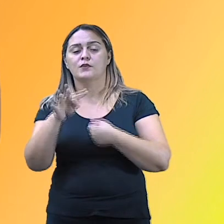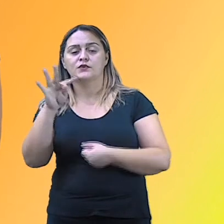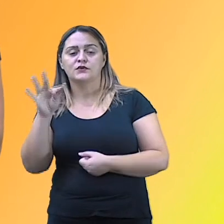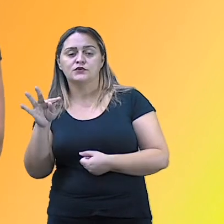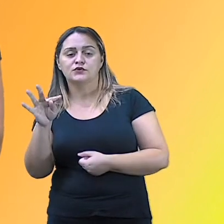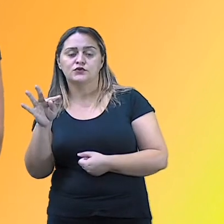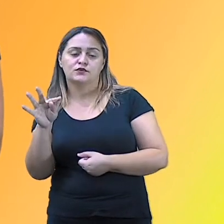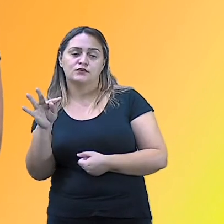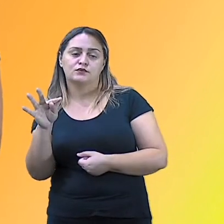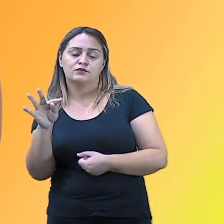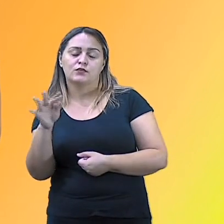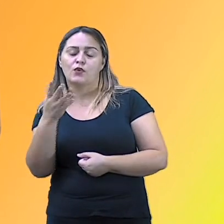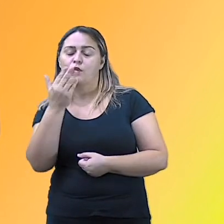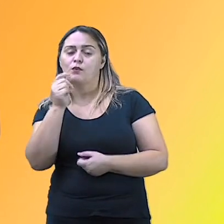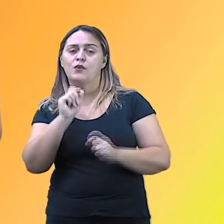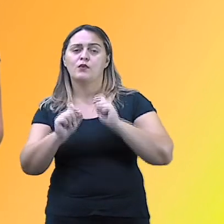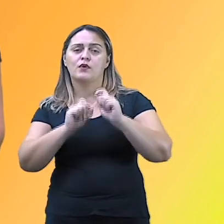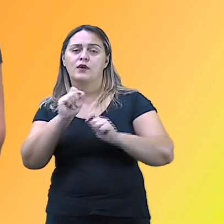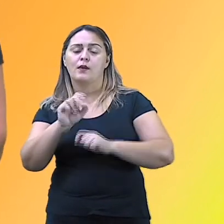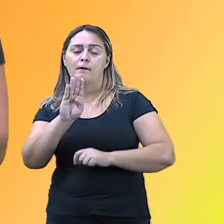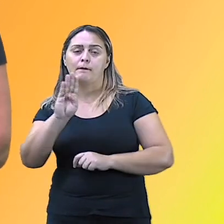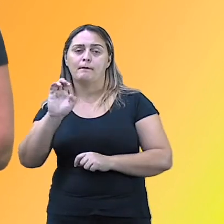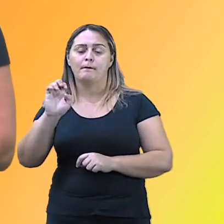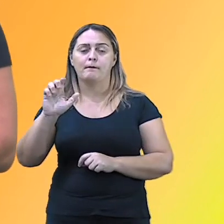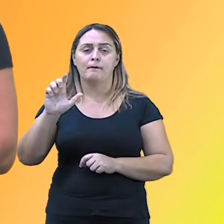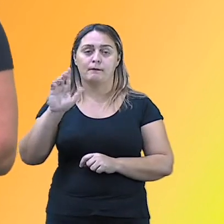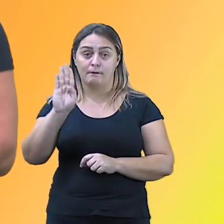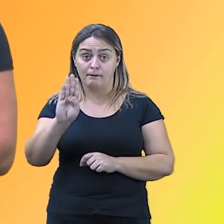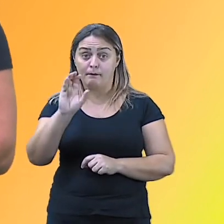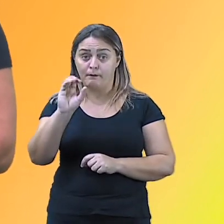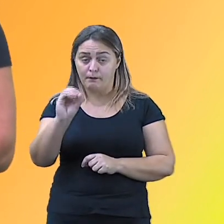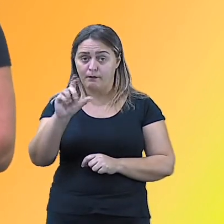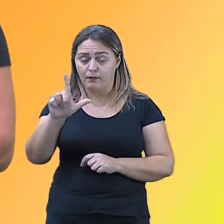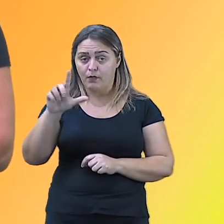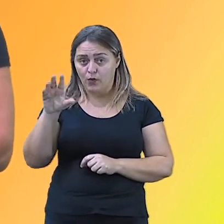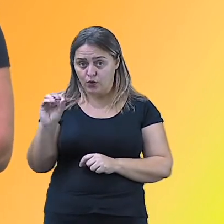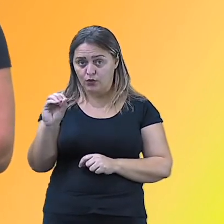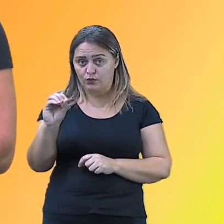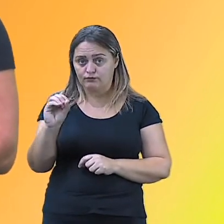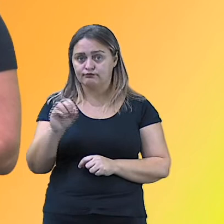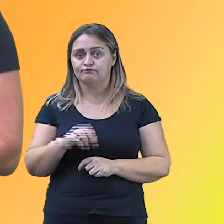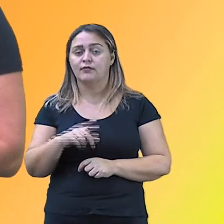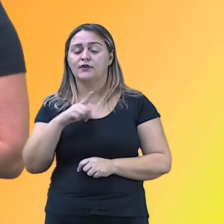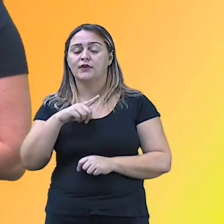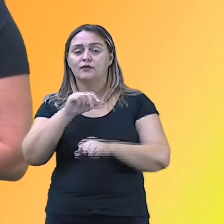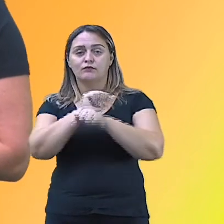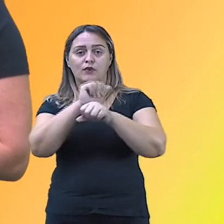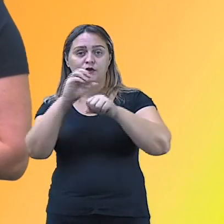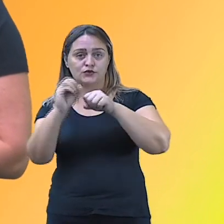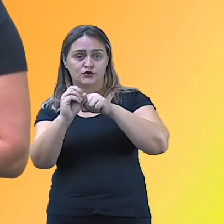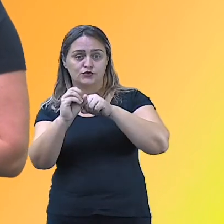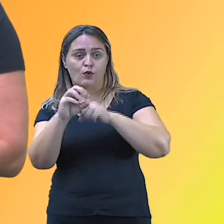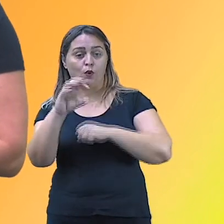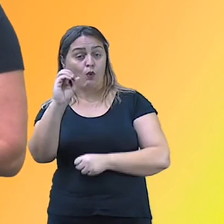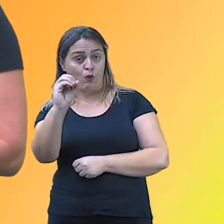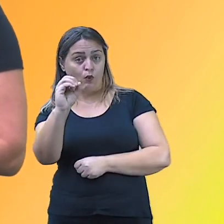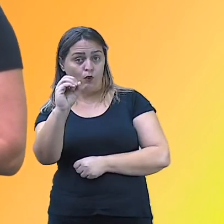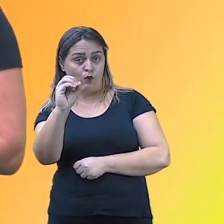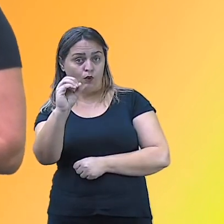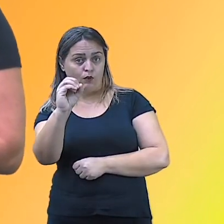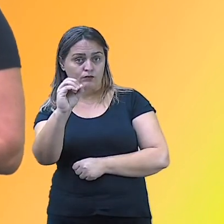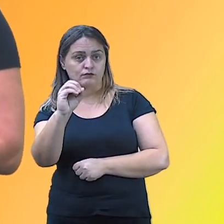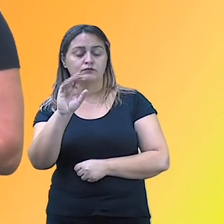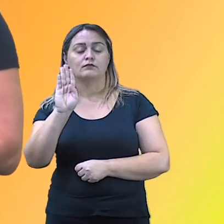O bolo. Então, não tenho a presença de preposição, tenho apenas um artigo aí no complemento, não é mesmo? O